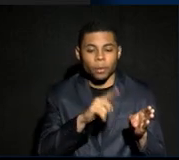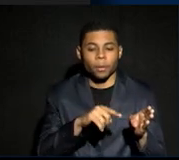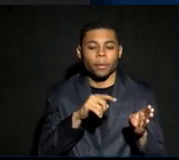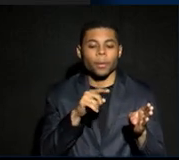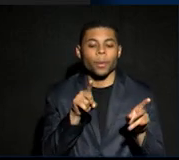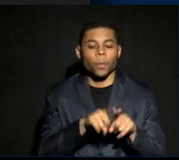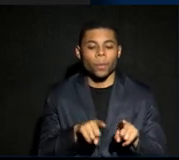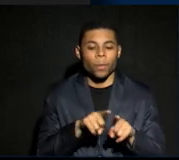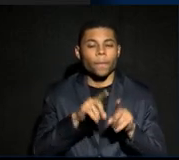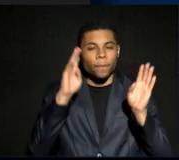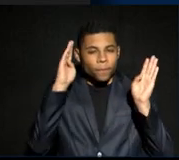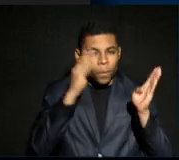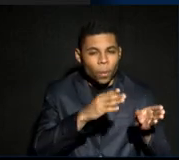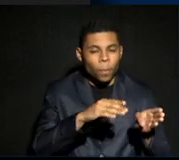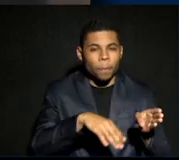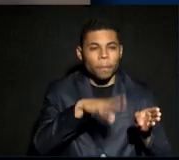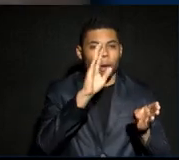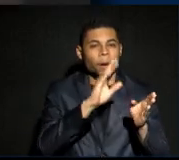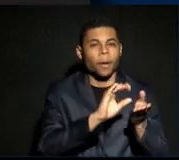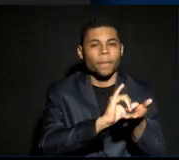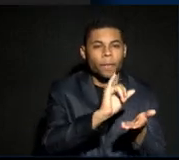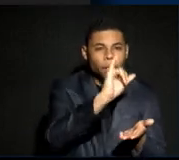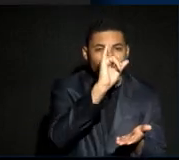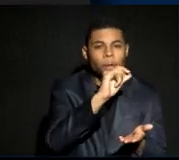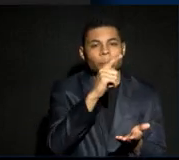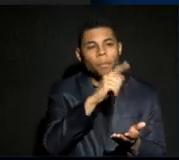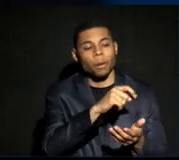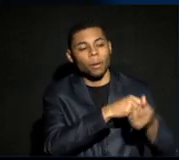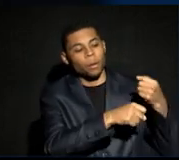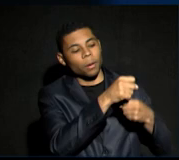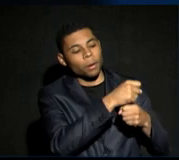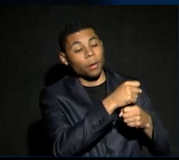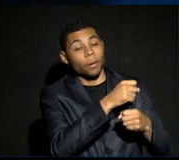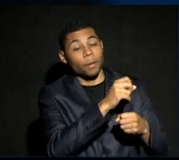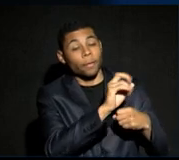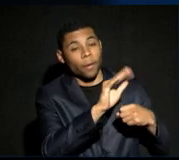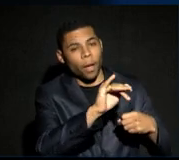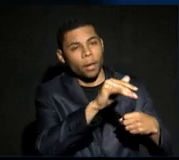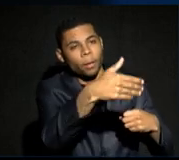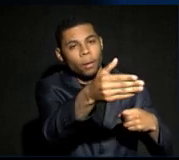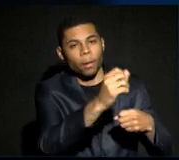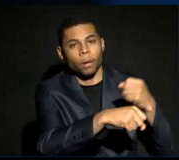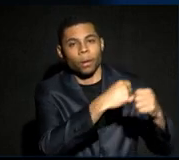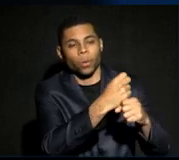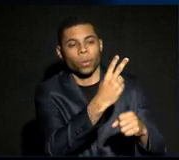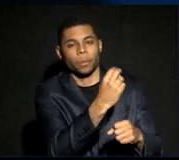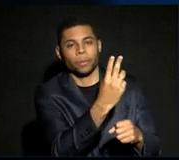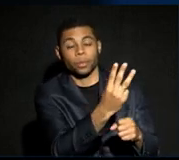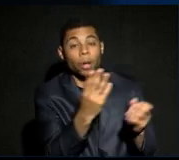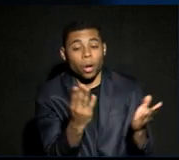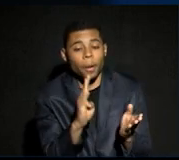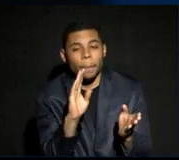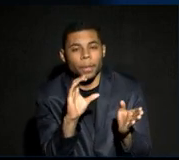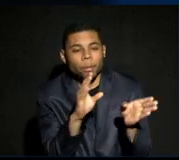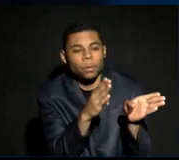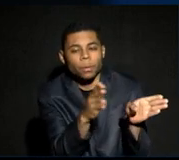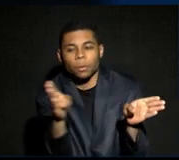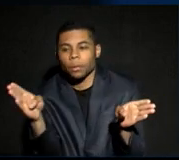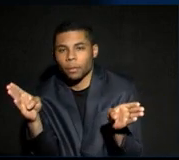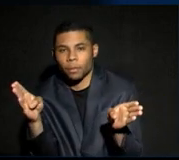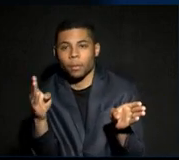estaria, vamos dizer, com foco na inflação no final de 2023, agora o BC está com foco no primeiro tri